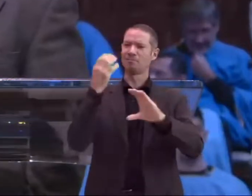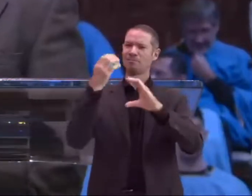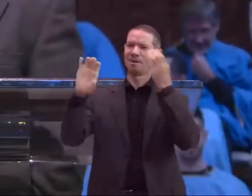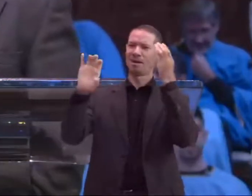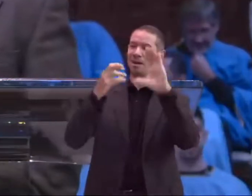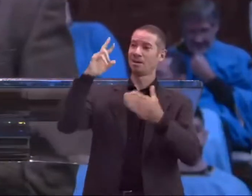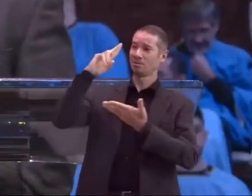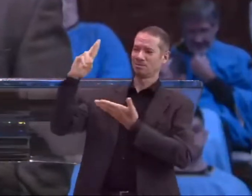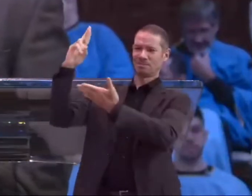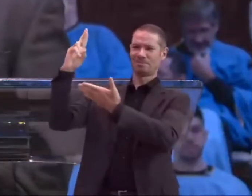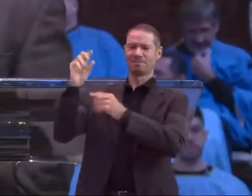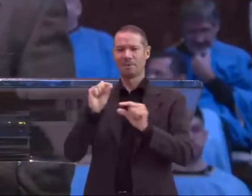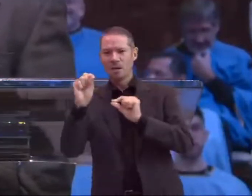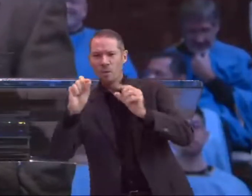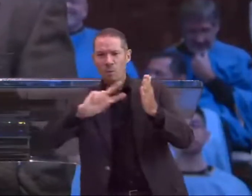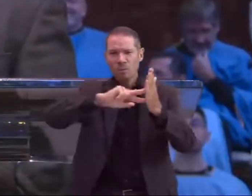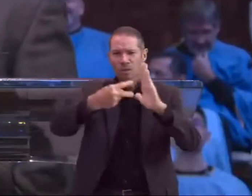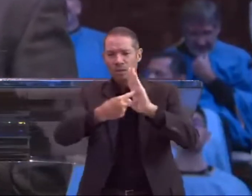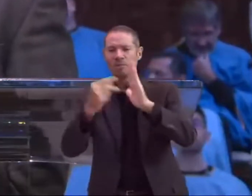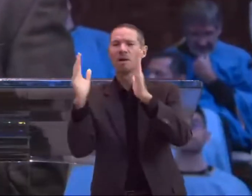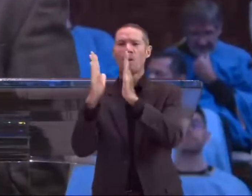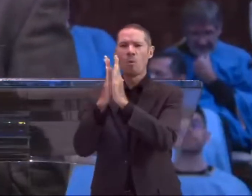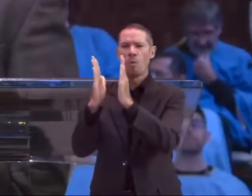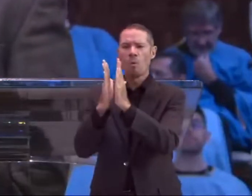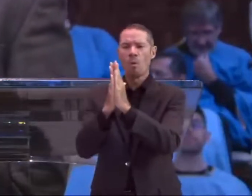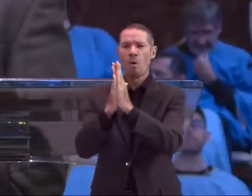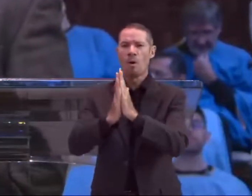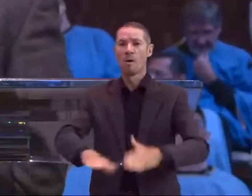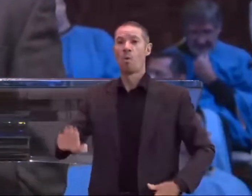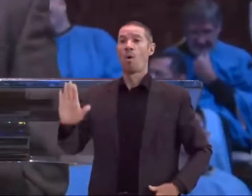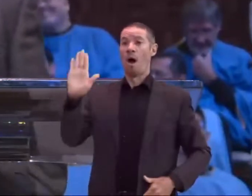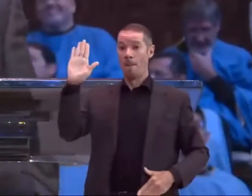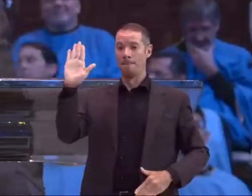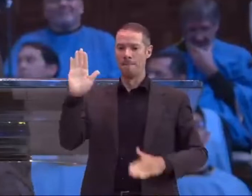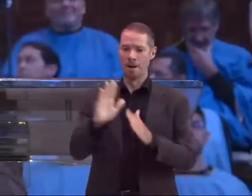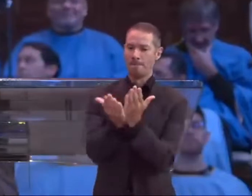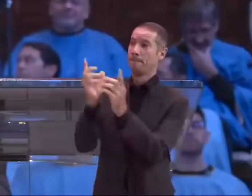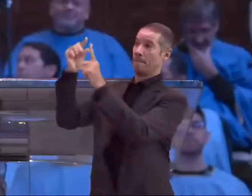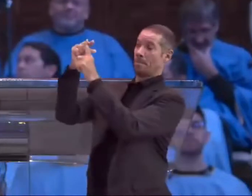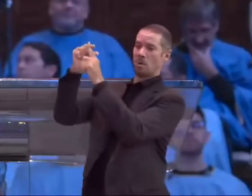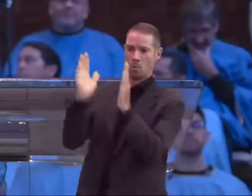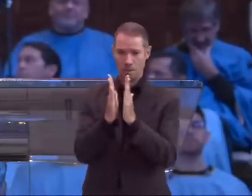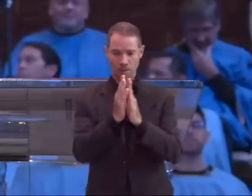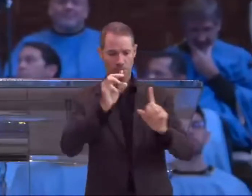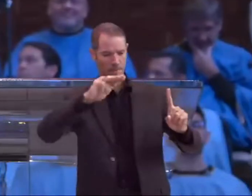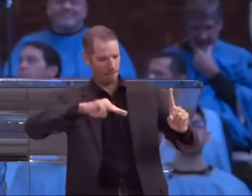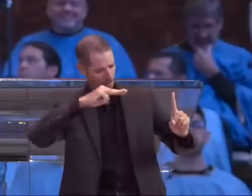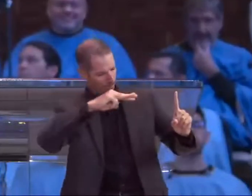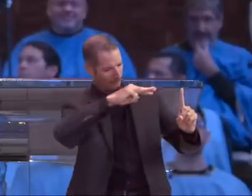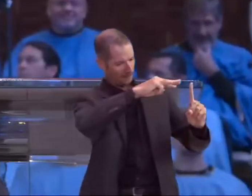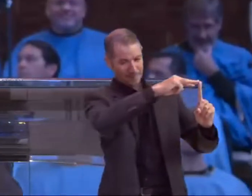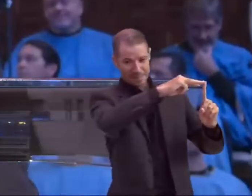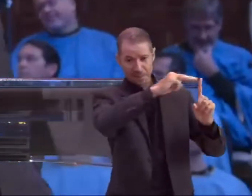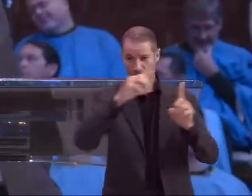cantar ao Senhor. O que significa orar? Nossa campanha não é Bíblia, oração e missão, a essência